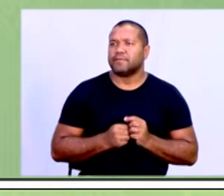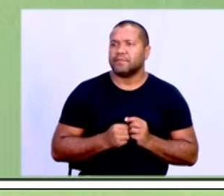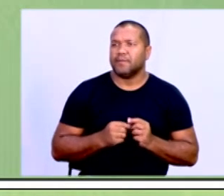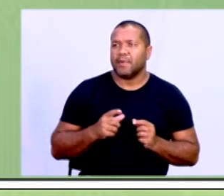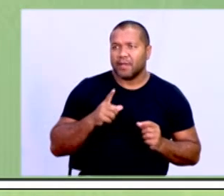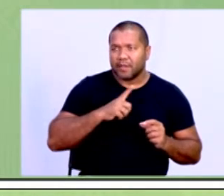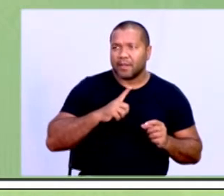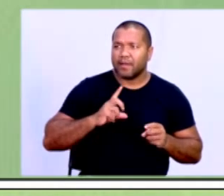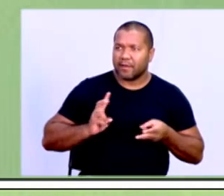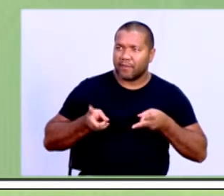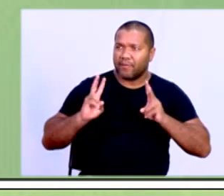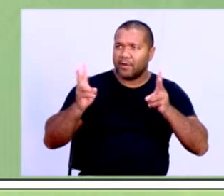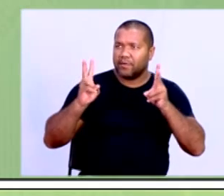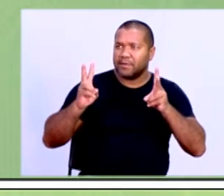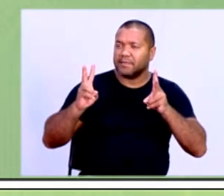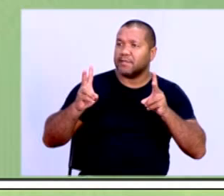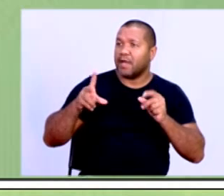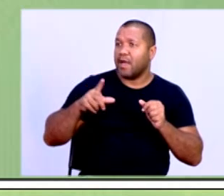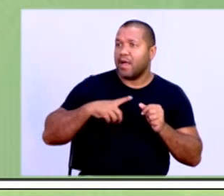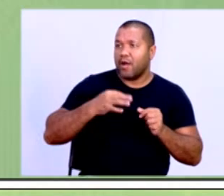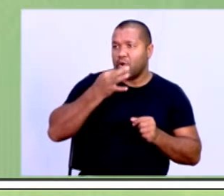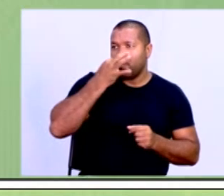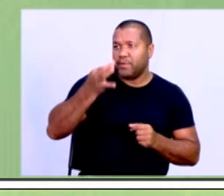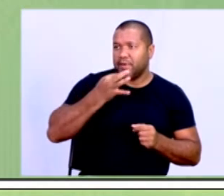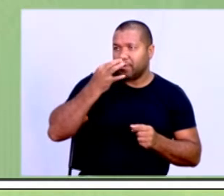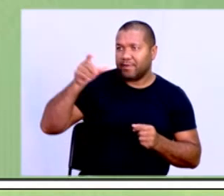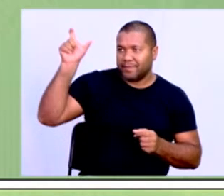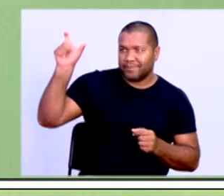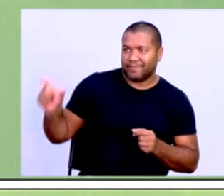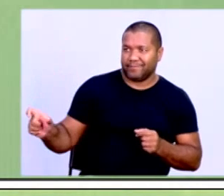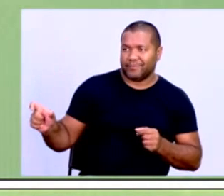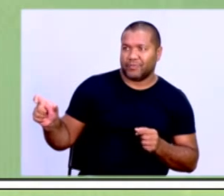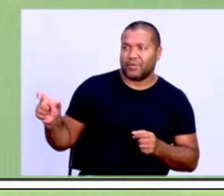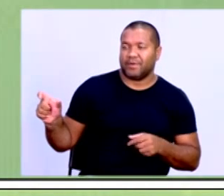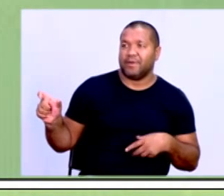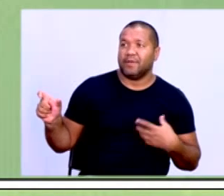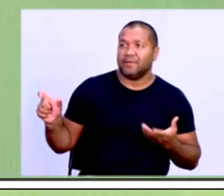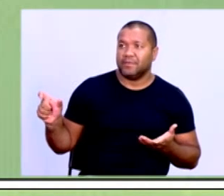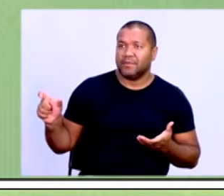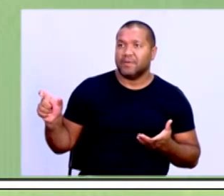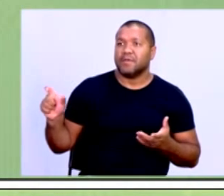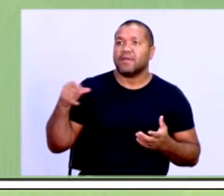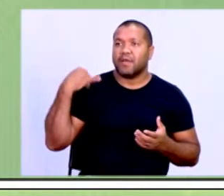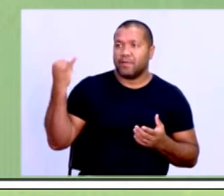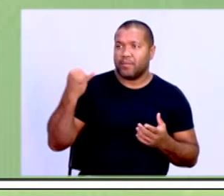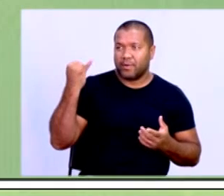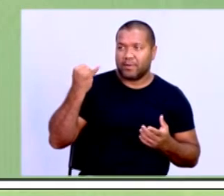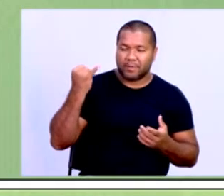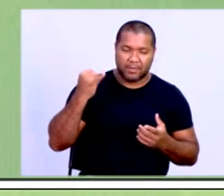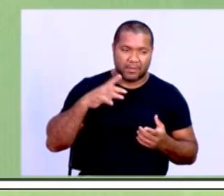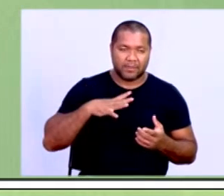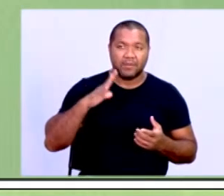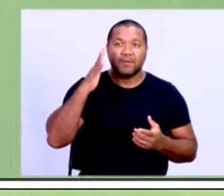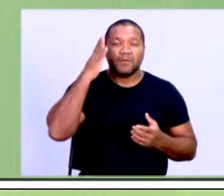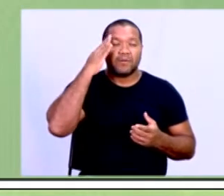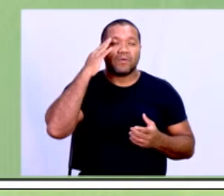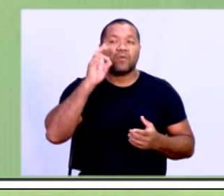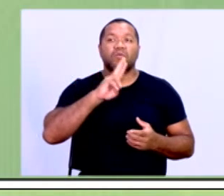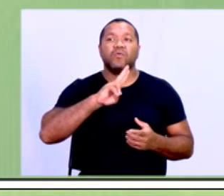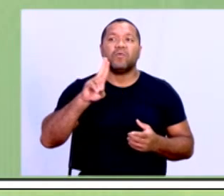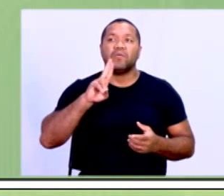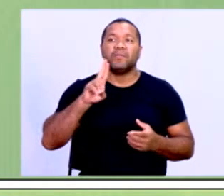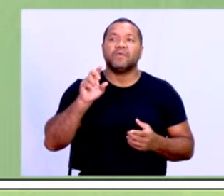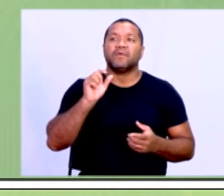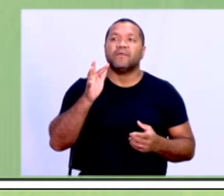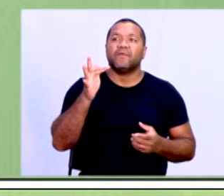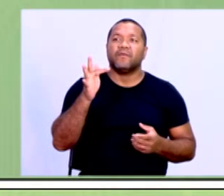valorizadas pelo cliente, isso é importante, chamado de features. Features são